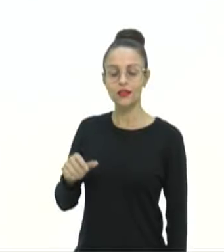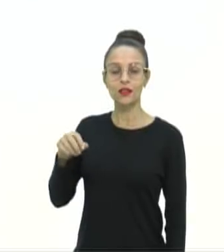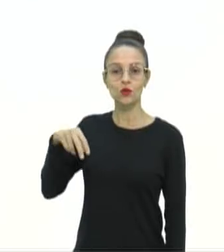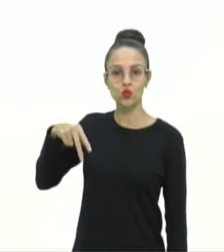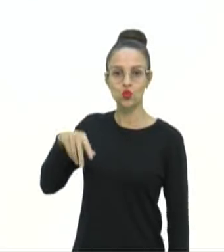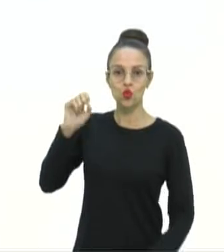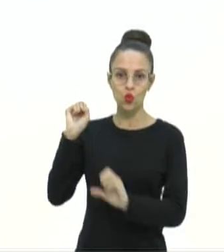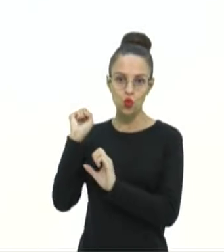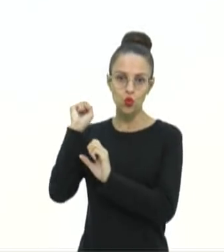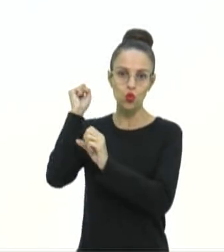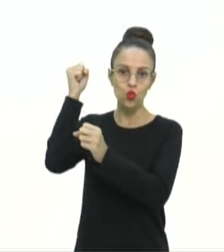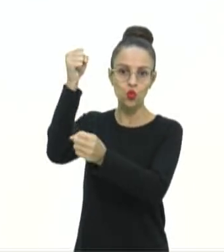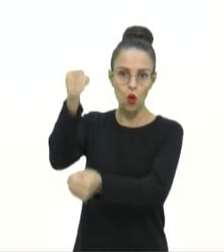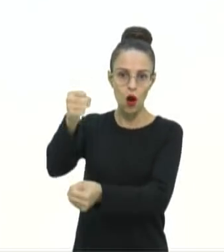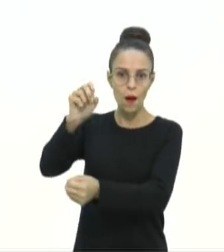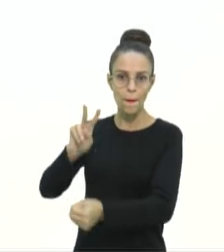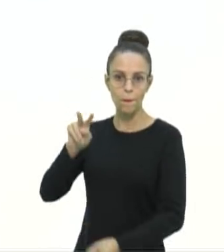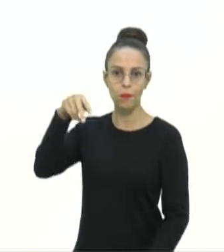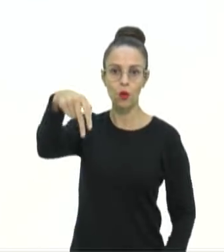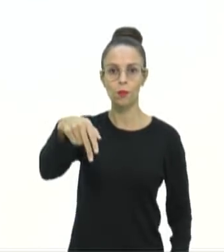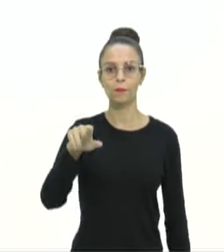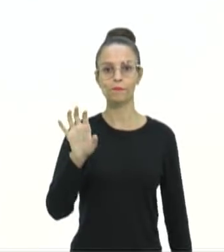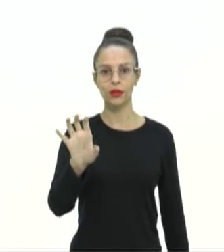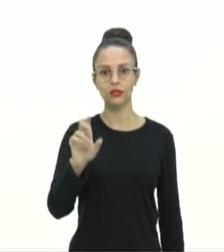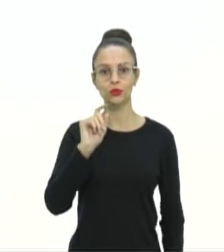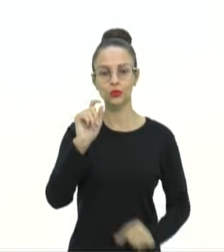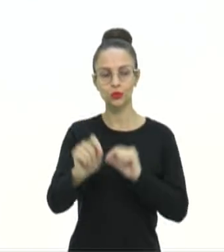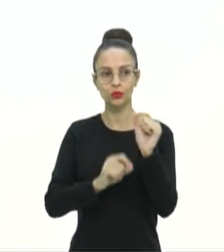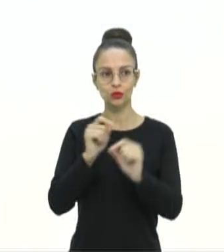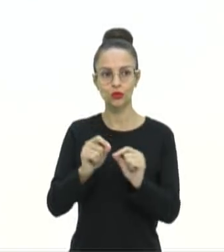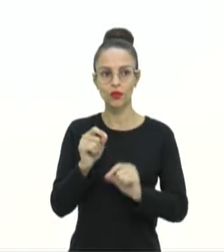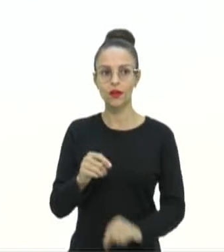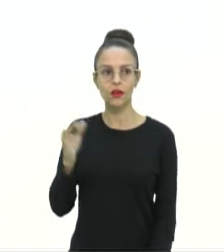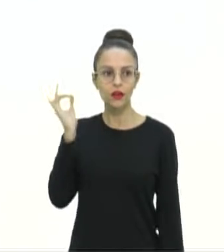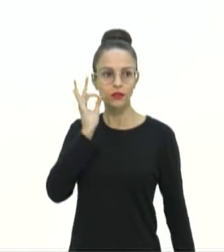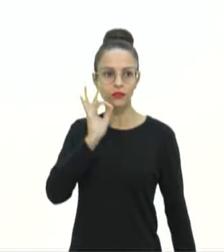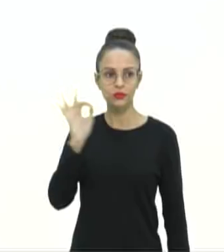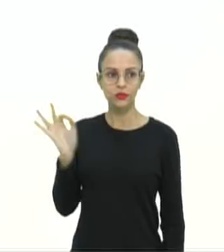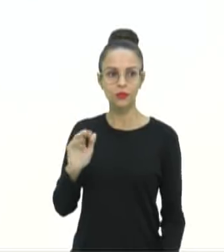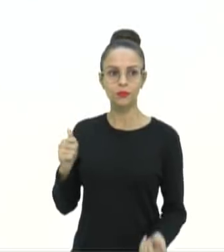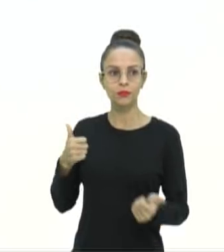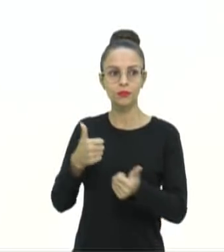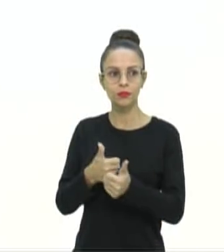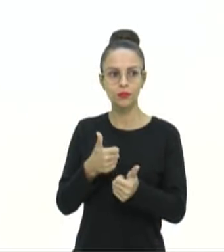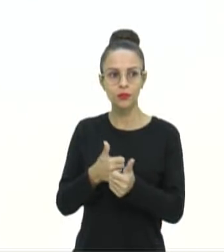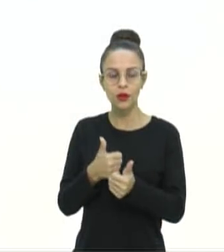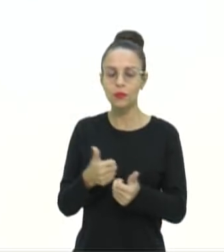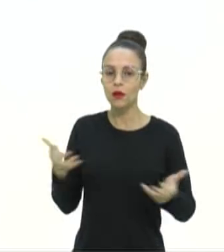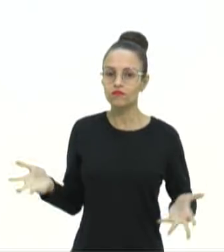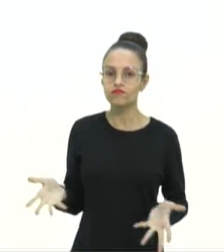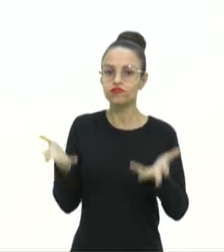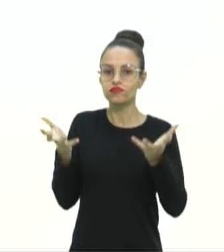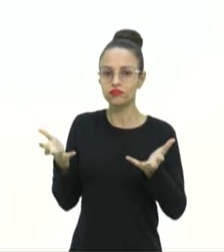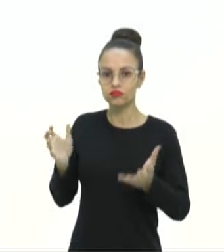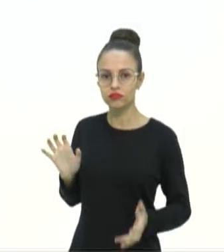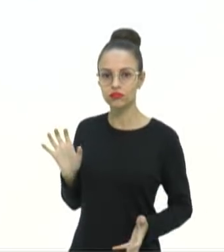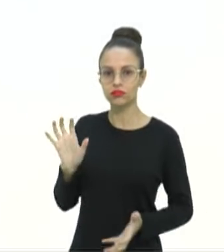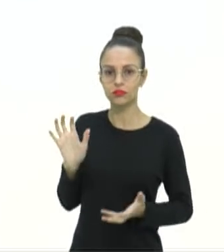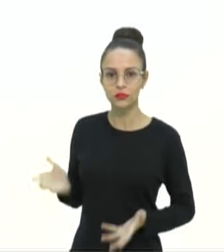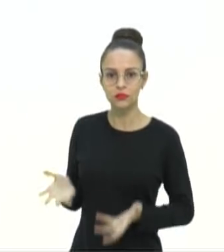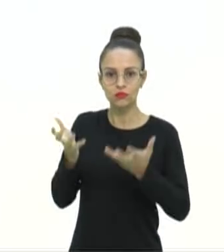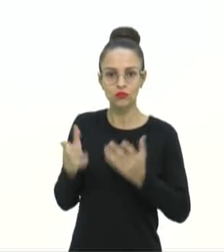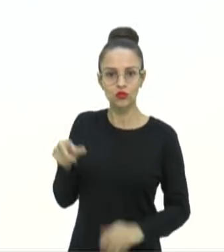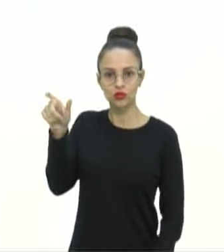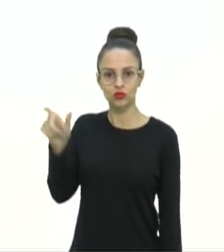para ultrapassar o sarrafo. Mesmo assim, é uma excelente aproximação considerar que a impulsão do atleta